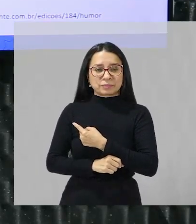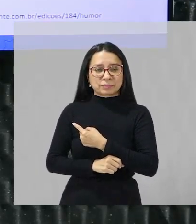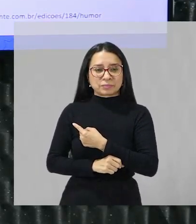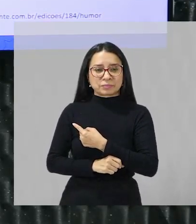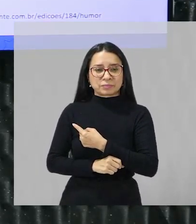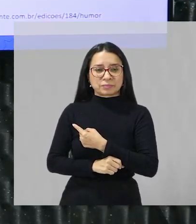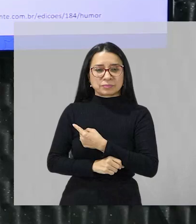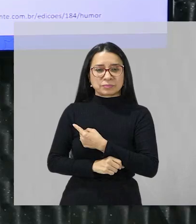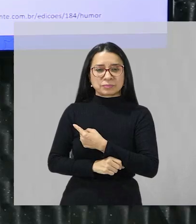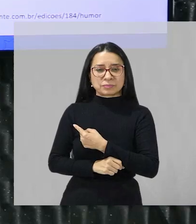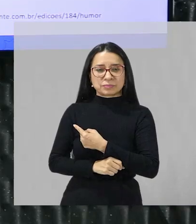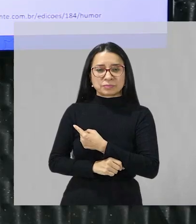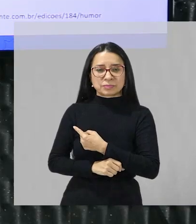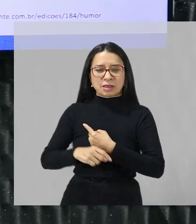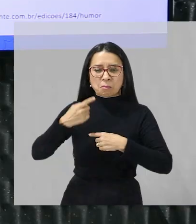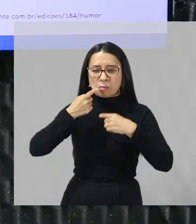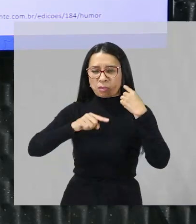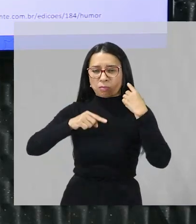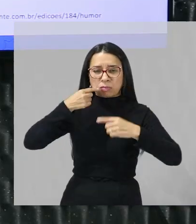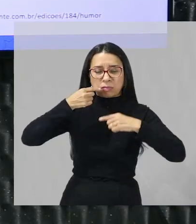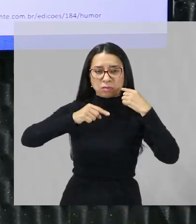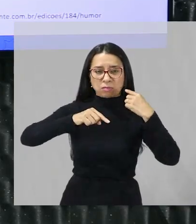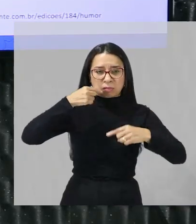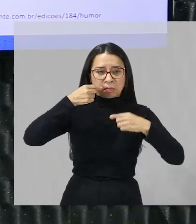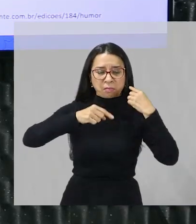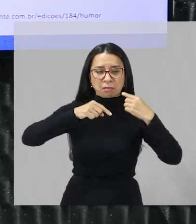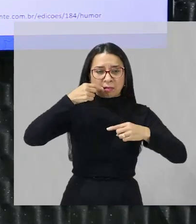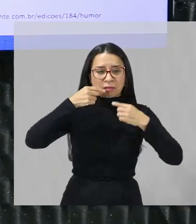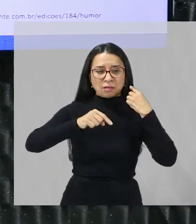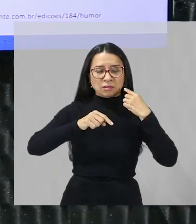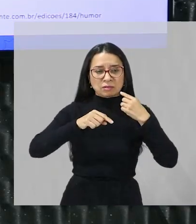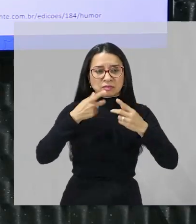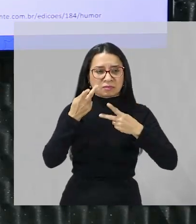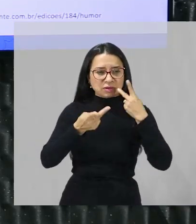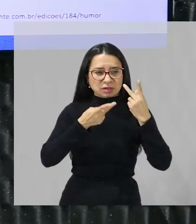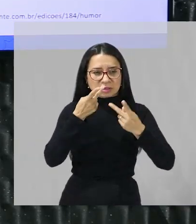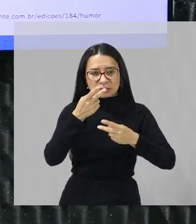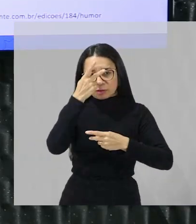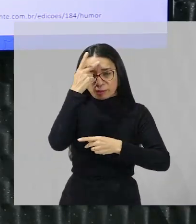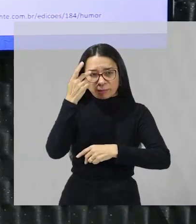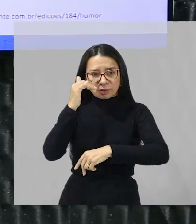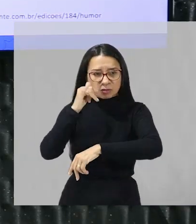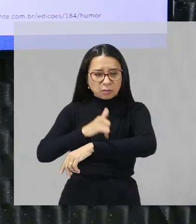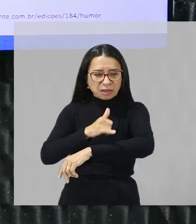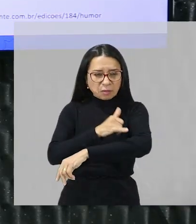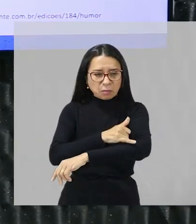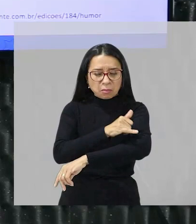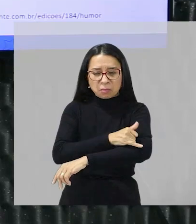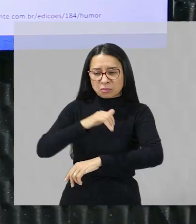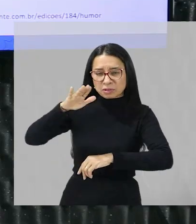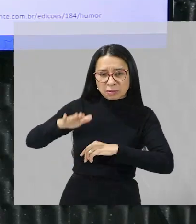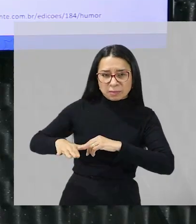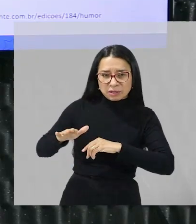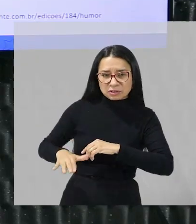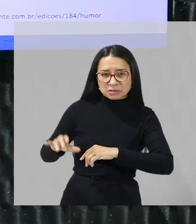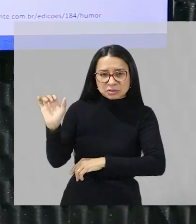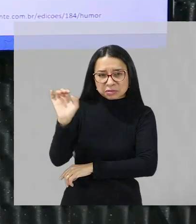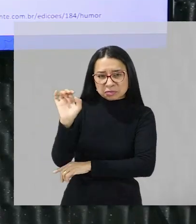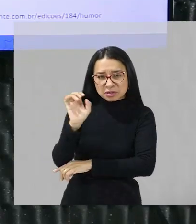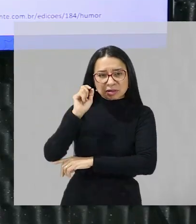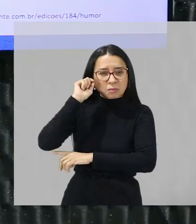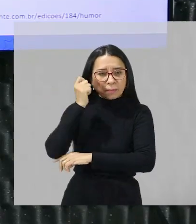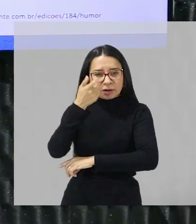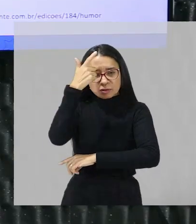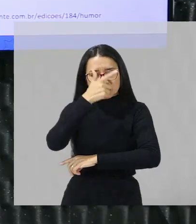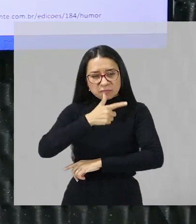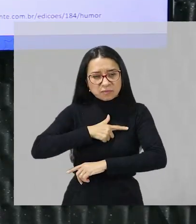várias pessoas, xingando vários nomes. Falando que a pessoa é gorda, anão, viado, preto,